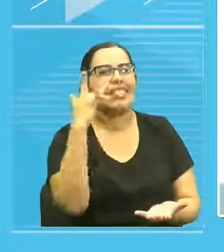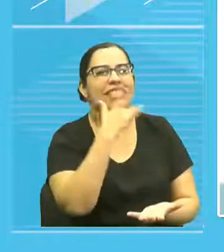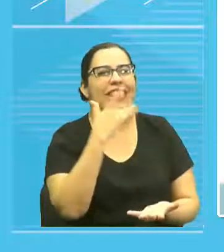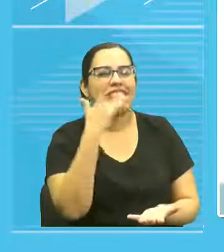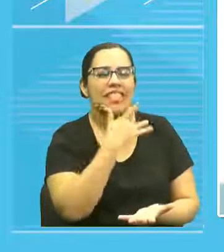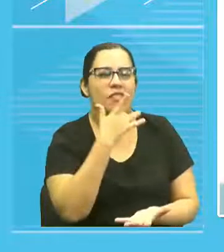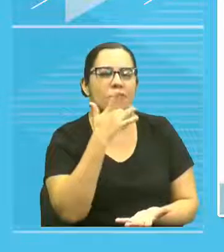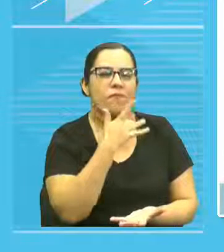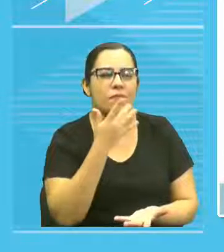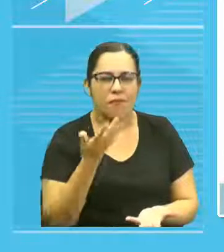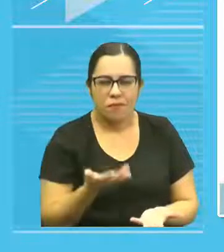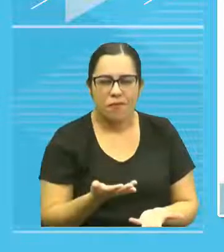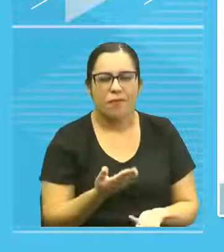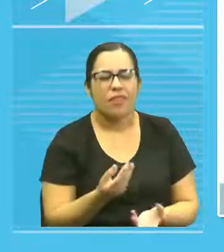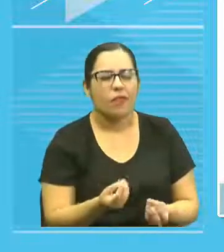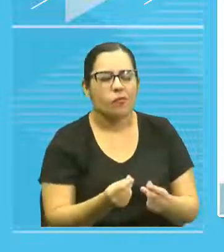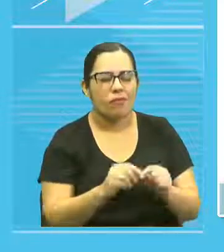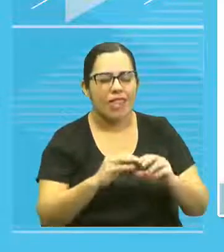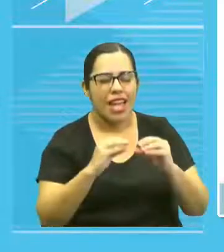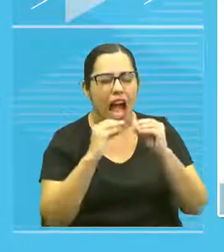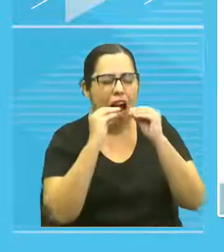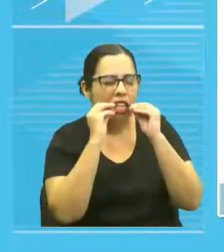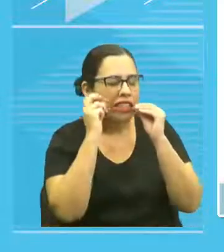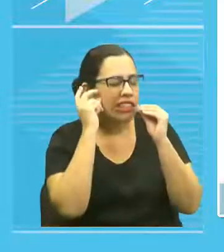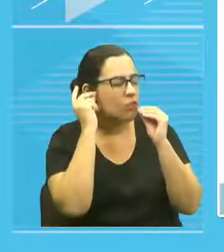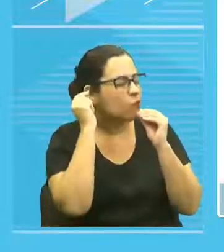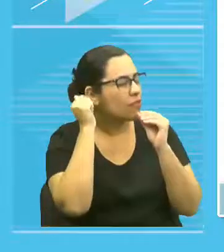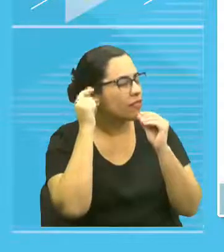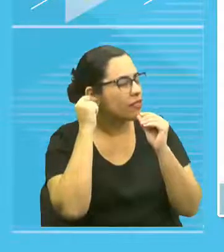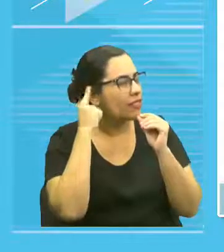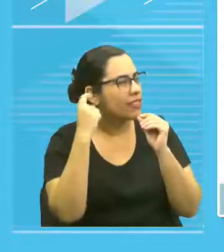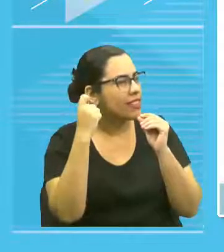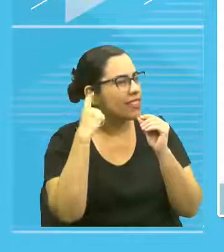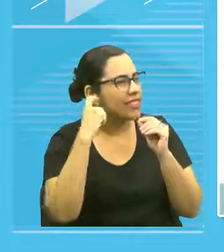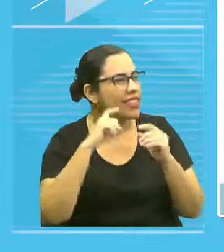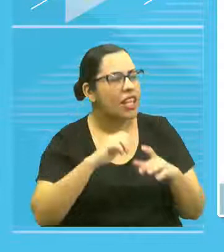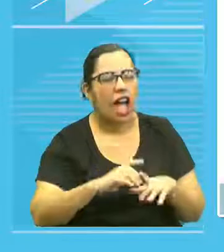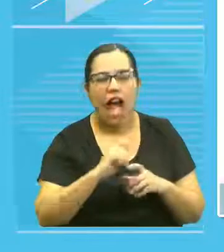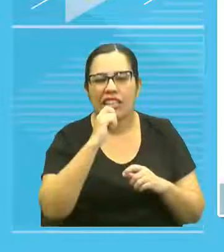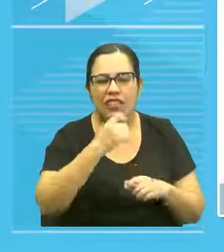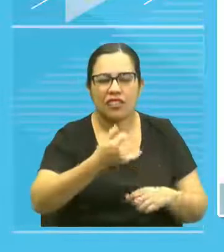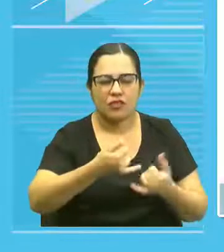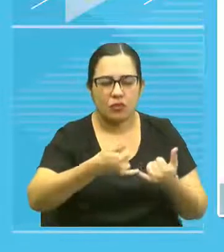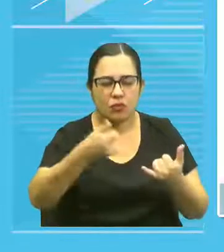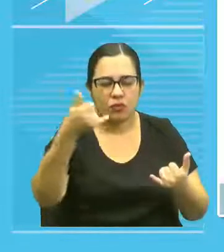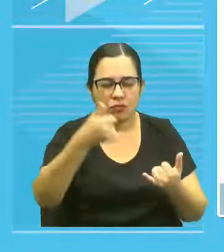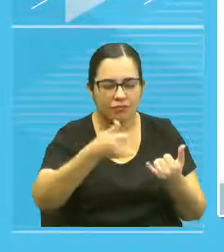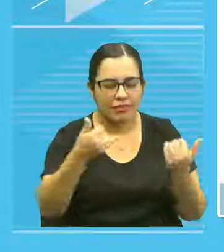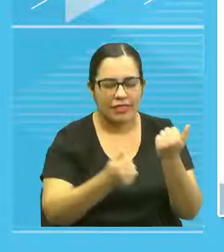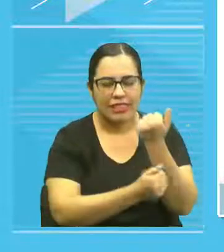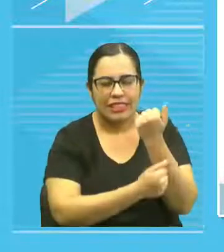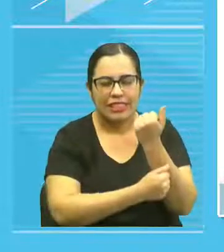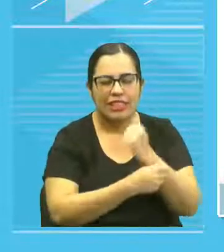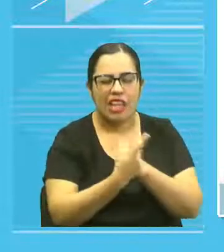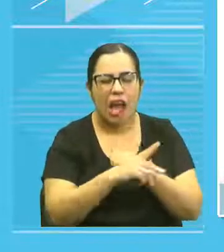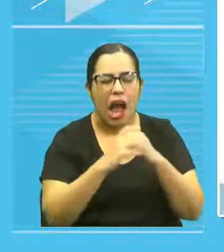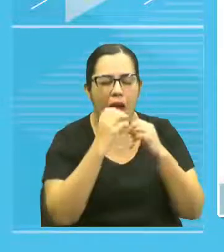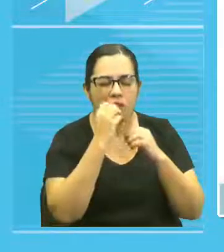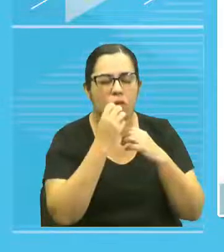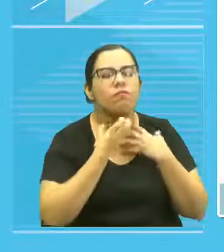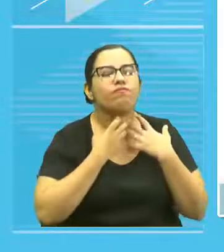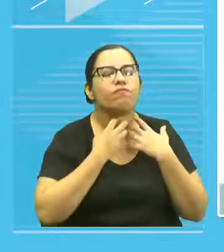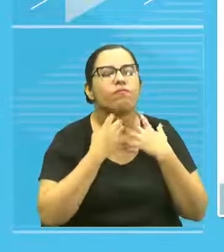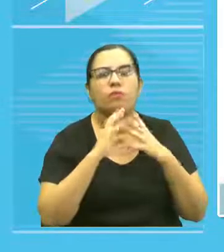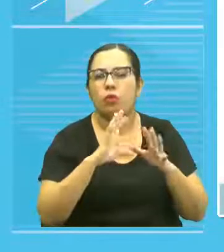poderia ser aquele peixes então tá bem sequinho que dá para fazer uma farofa as espinha a gente come até as espinha porque não engasgar ele tá bem